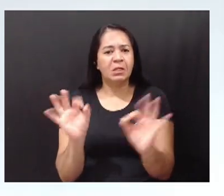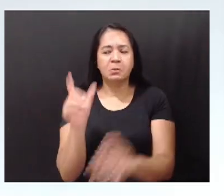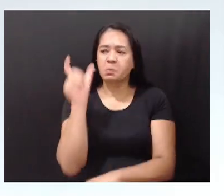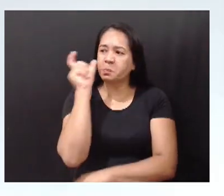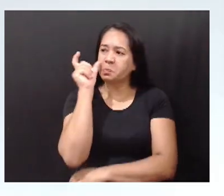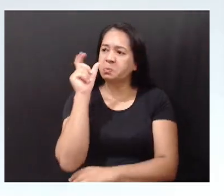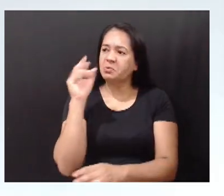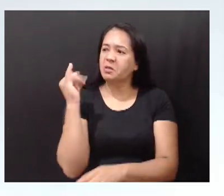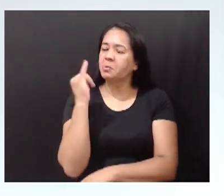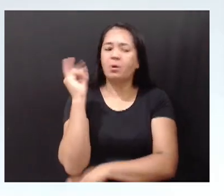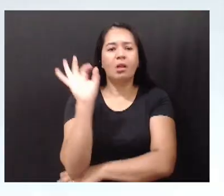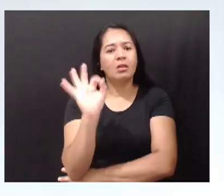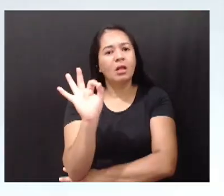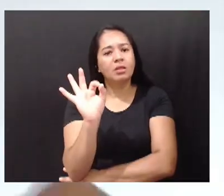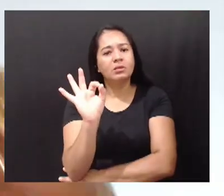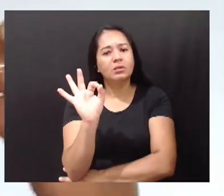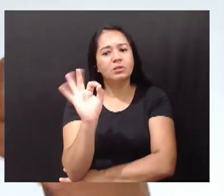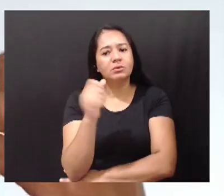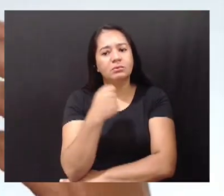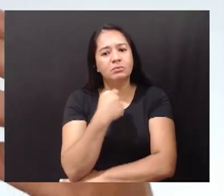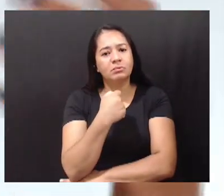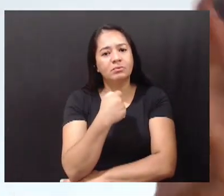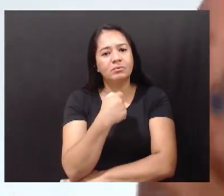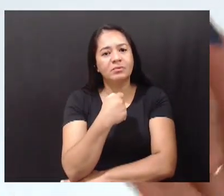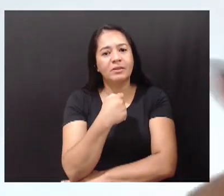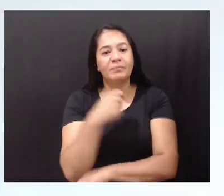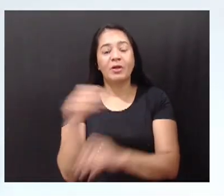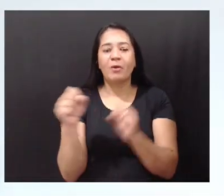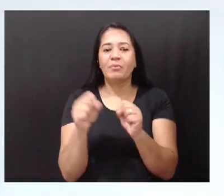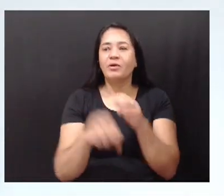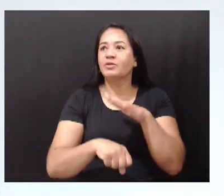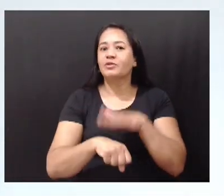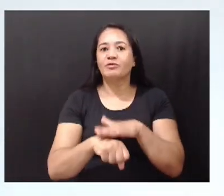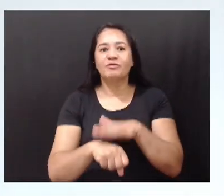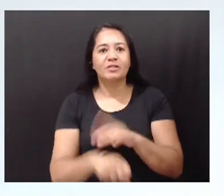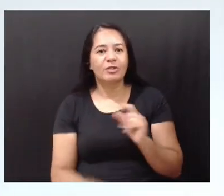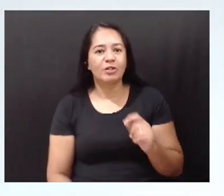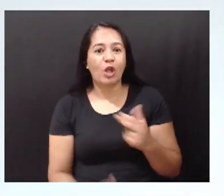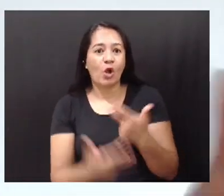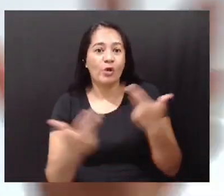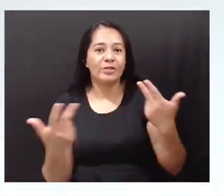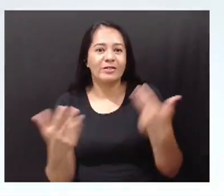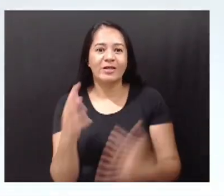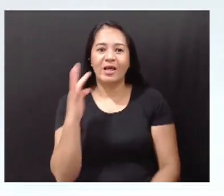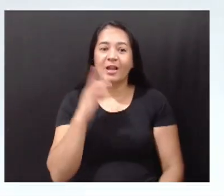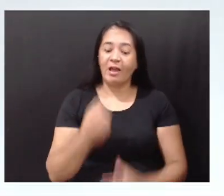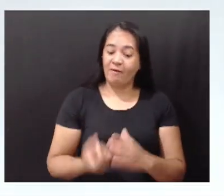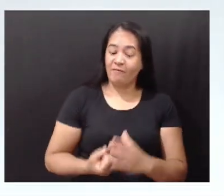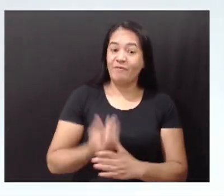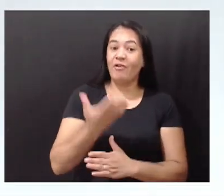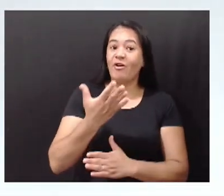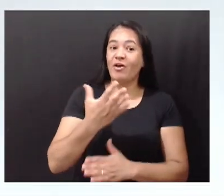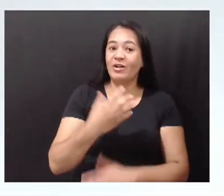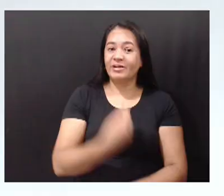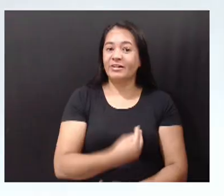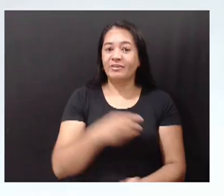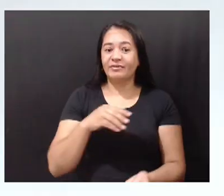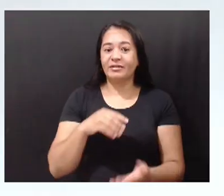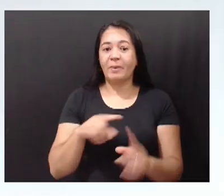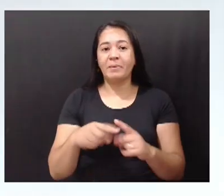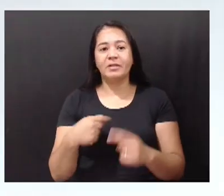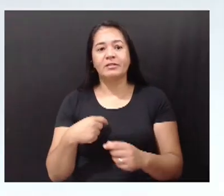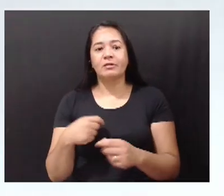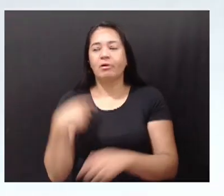significativo, nada relevante, enquanto eu posso estar fazendo coisas legais aqui fora e eu fico aprisionado dentro do meu